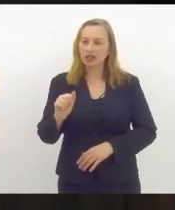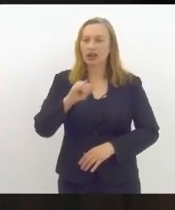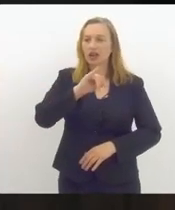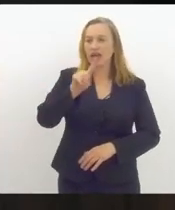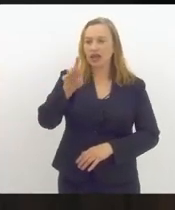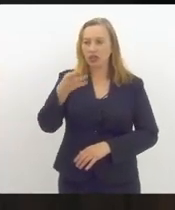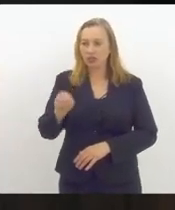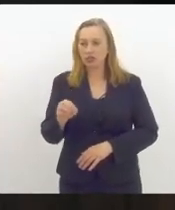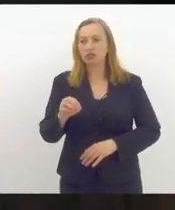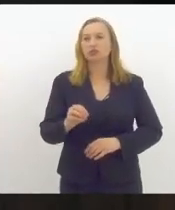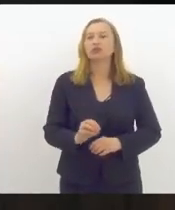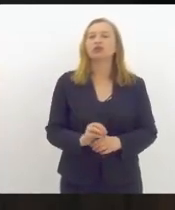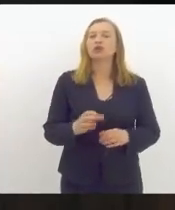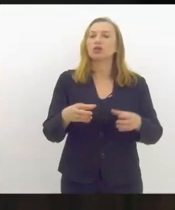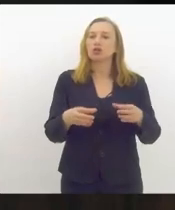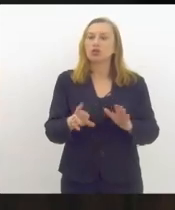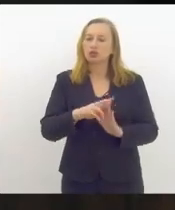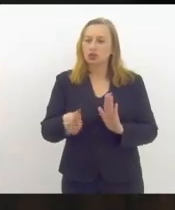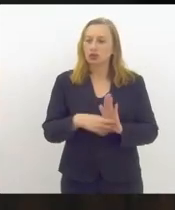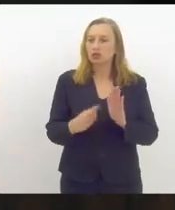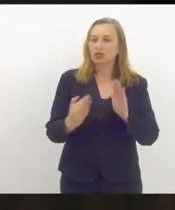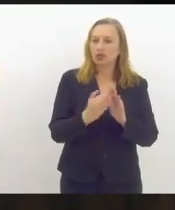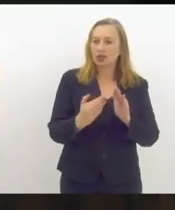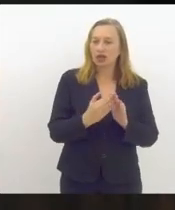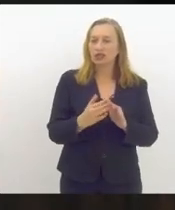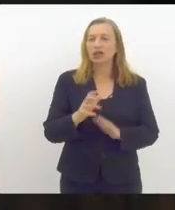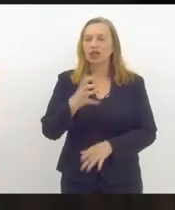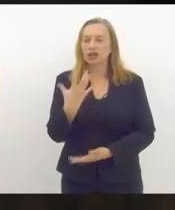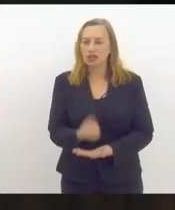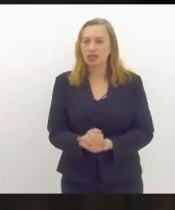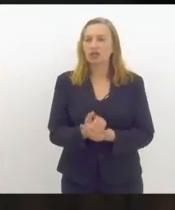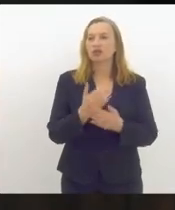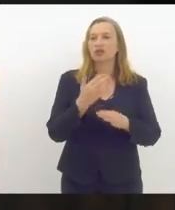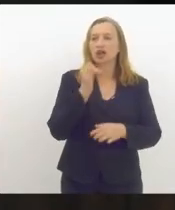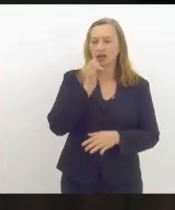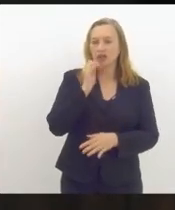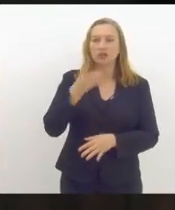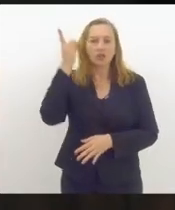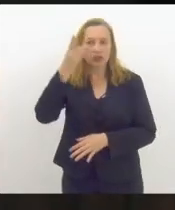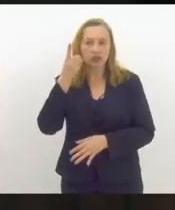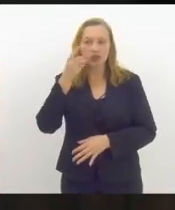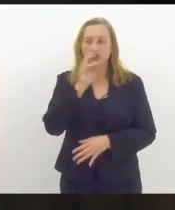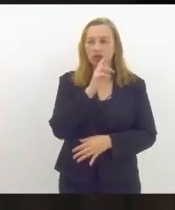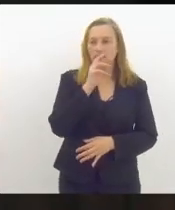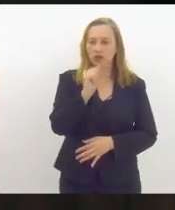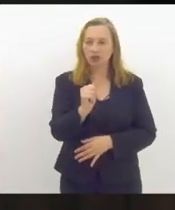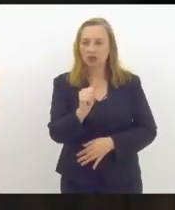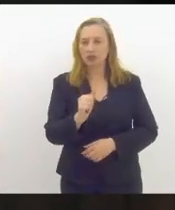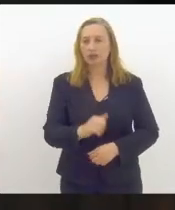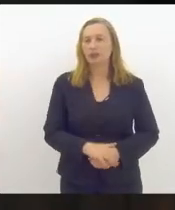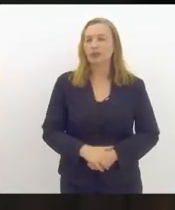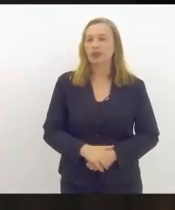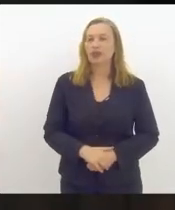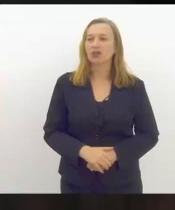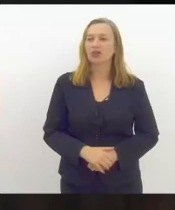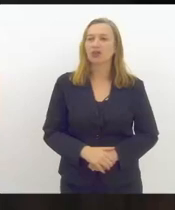Siqueira Alves parecer da comissão de normas internas e proposições externas favorável relator Deputado Rodrigo Amorim